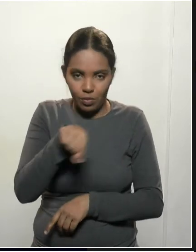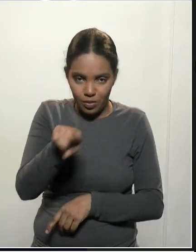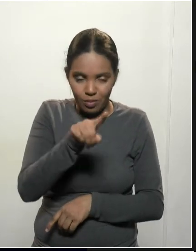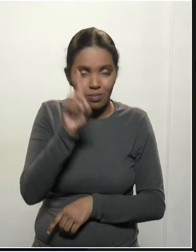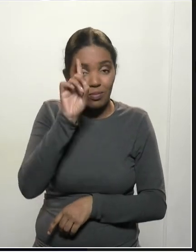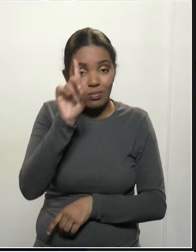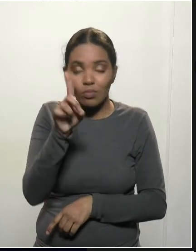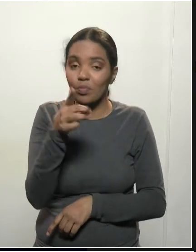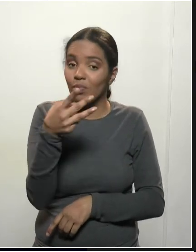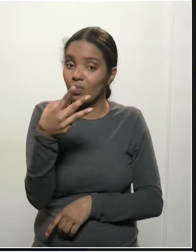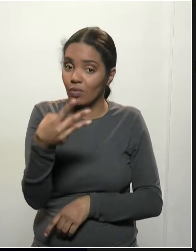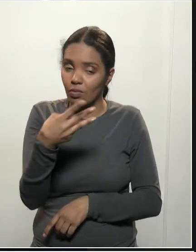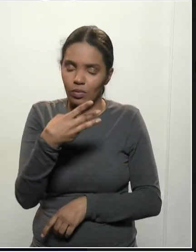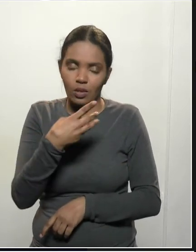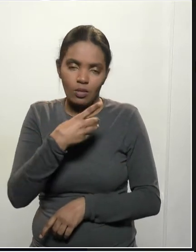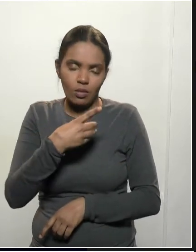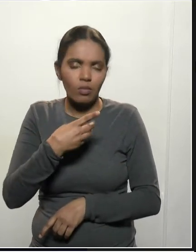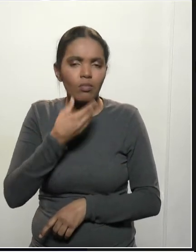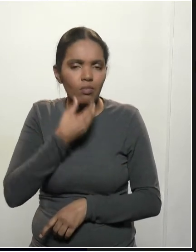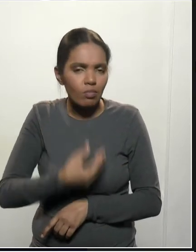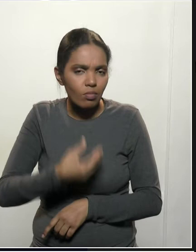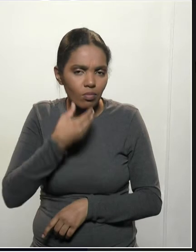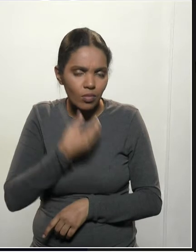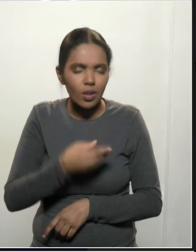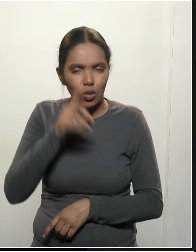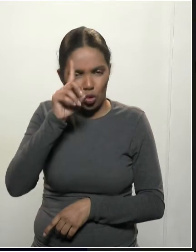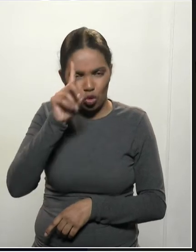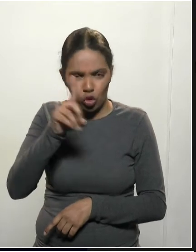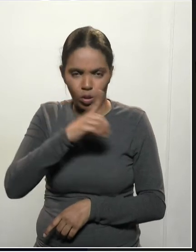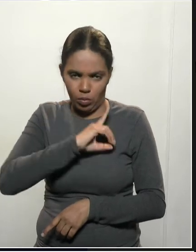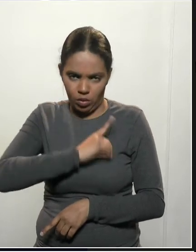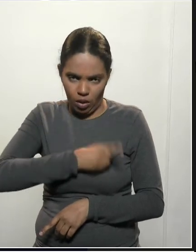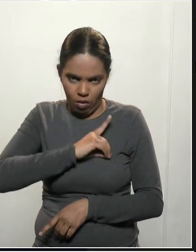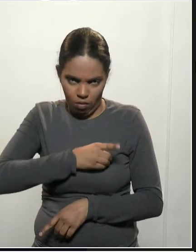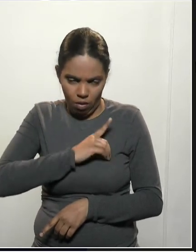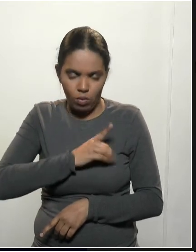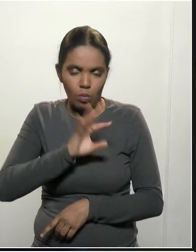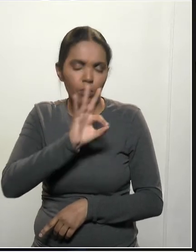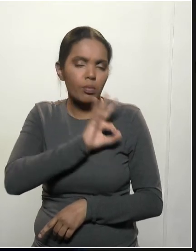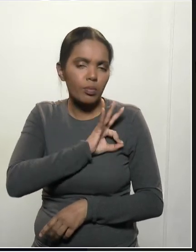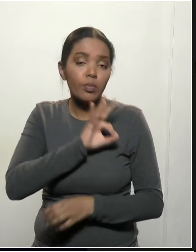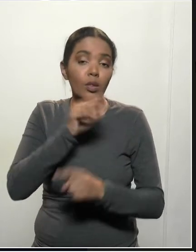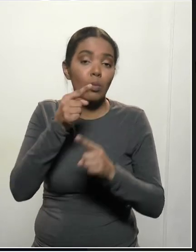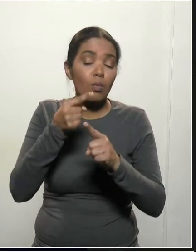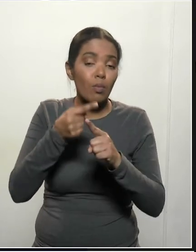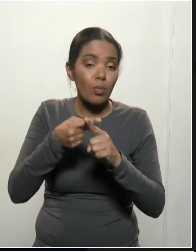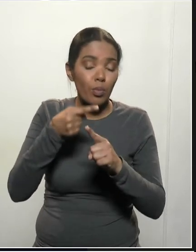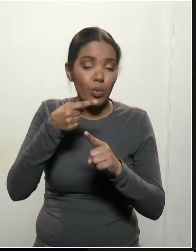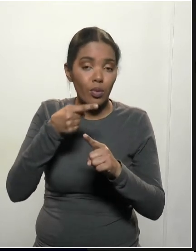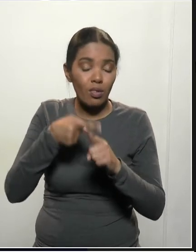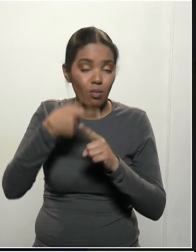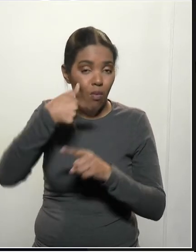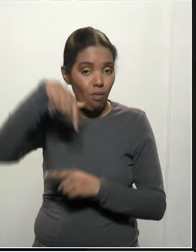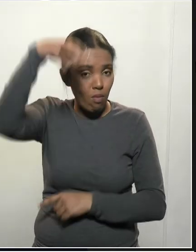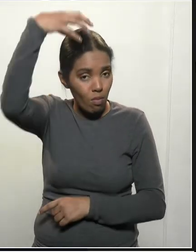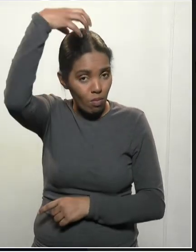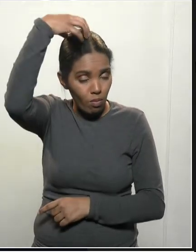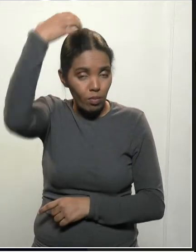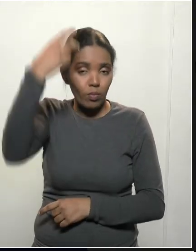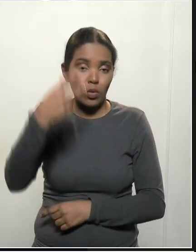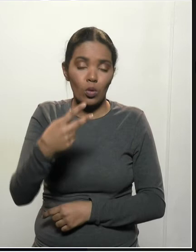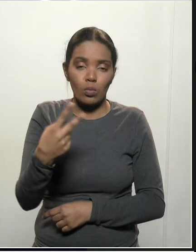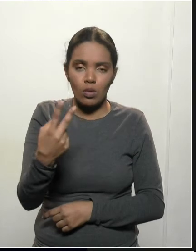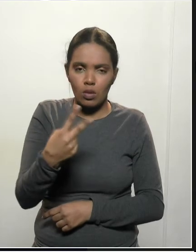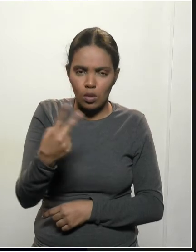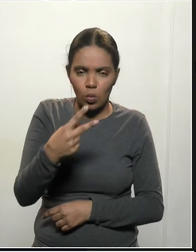3 de dezembro foi escolhido para comemorar o dia do delegado de polícia, porque o imperador Dom Pedro II, por intermédio